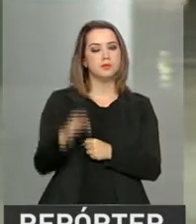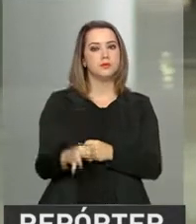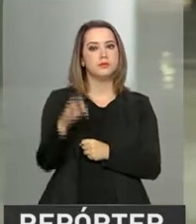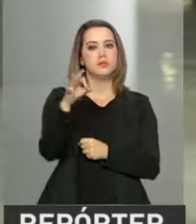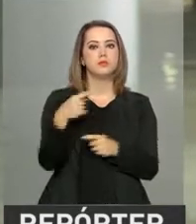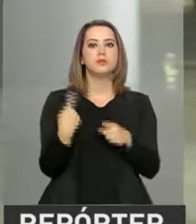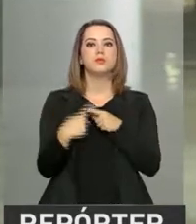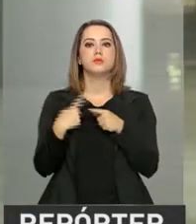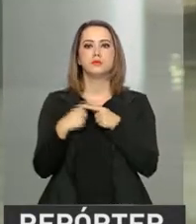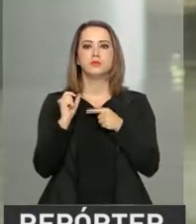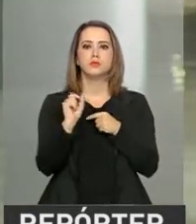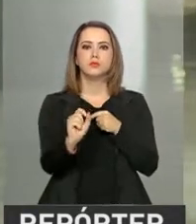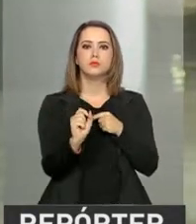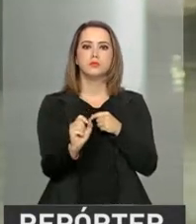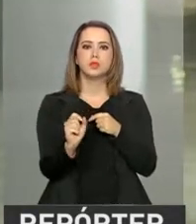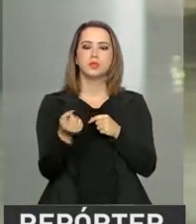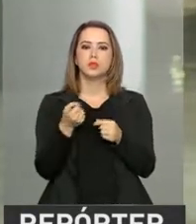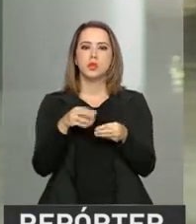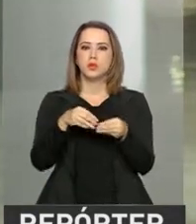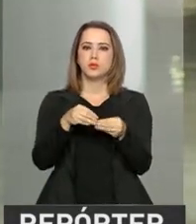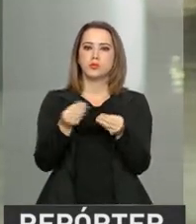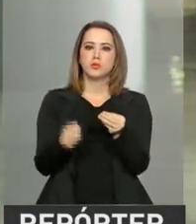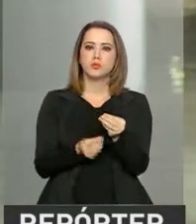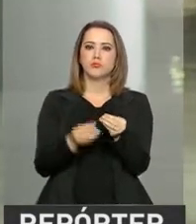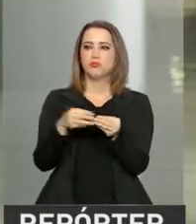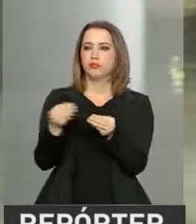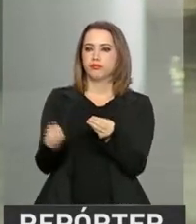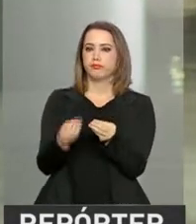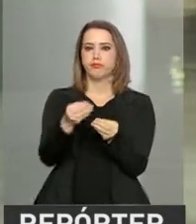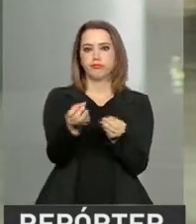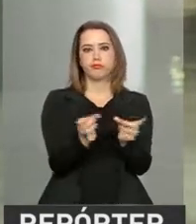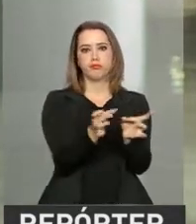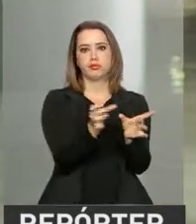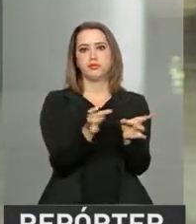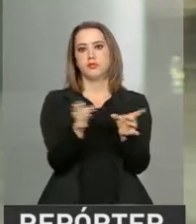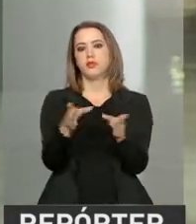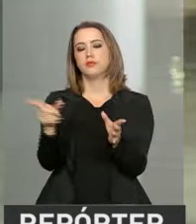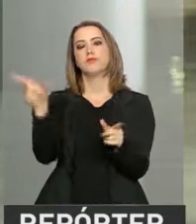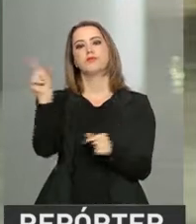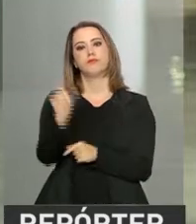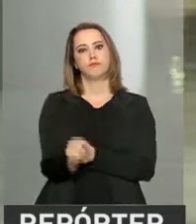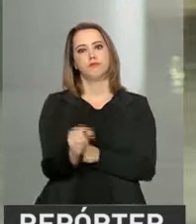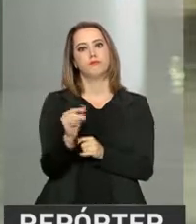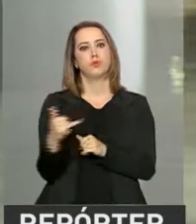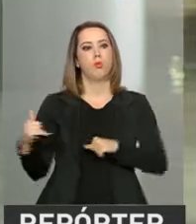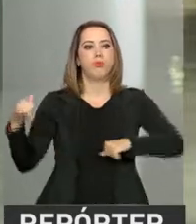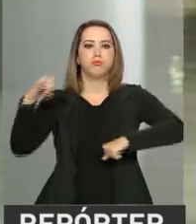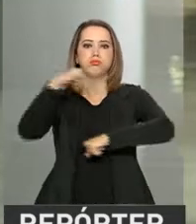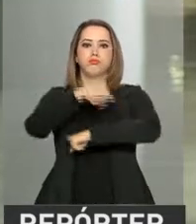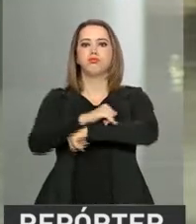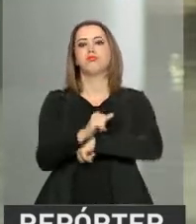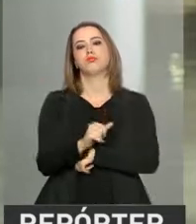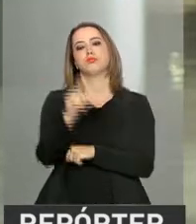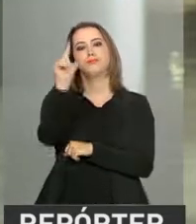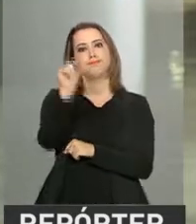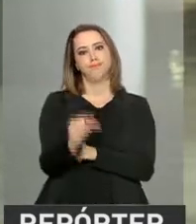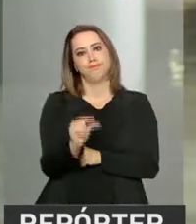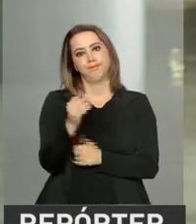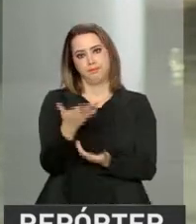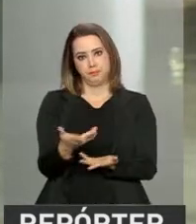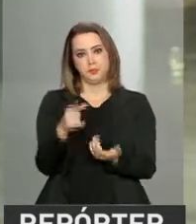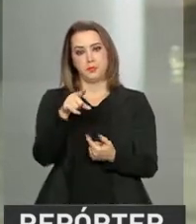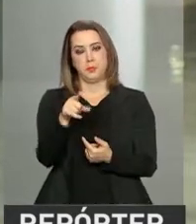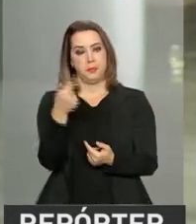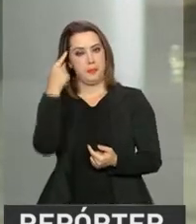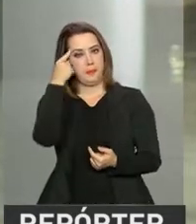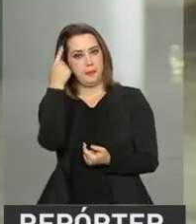Isso por conta do menor número de bilhetes aéreos vendidos e menor número de passageiros voando pelo país. Uma das ideias